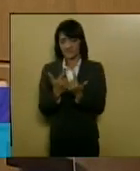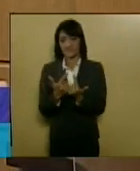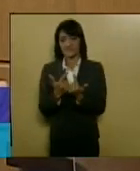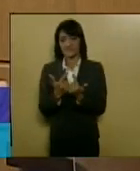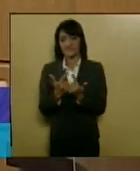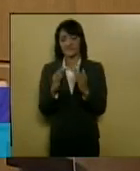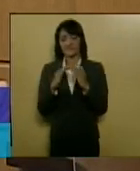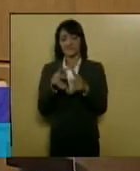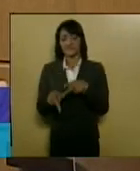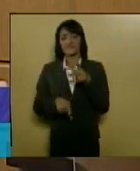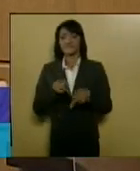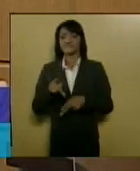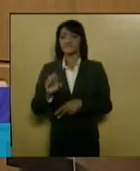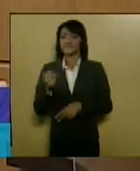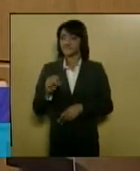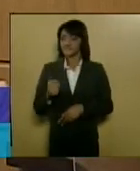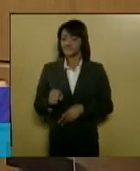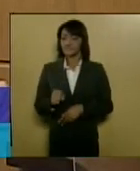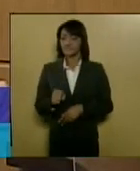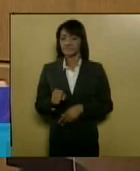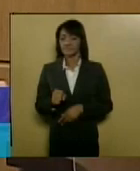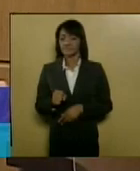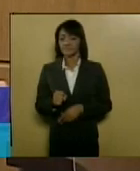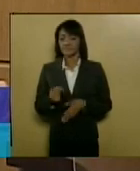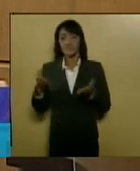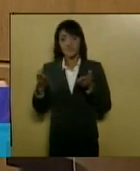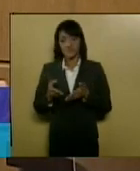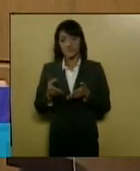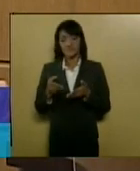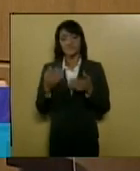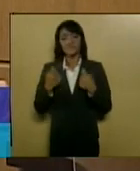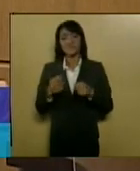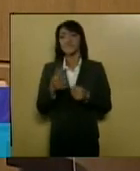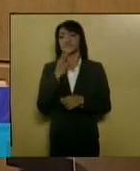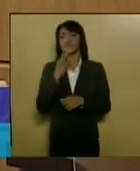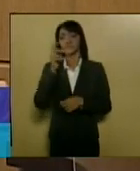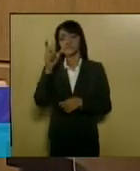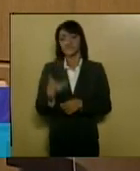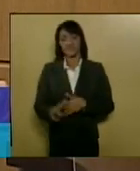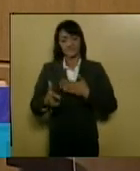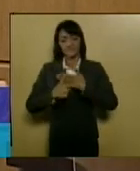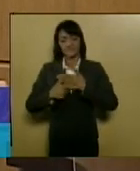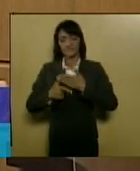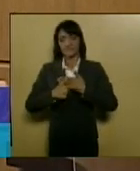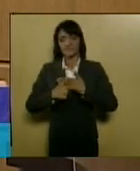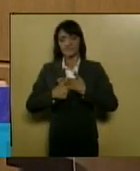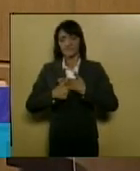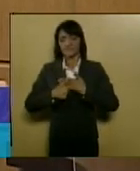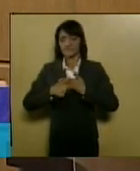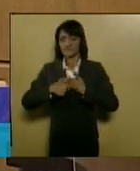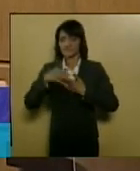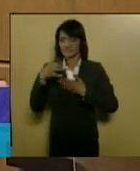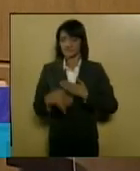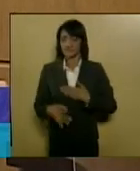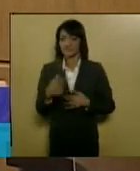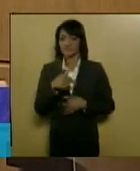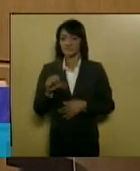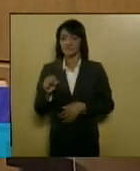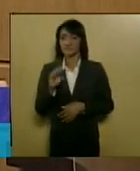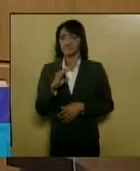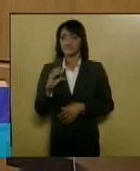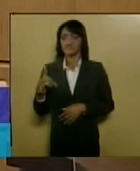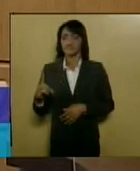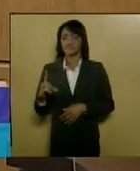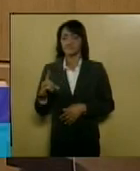do Povo Sergipano, não poderia deixar de reconhecer o brilhante papel que desempenhou o Exército Brasileiro nesses 100